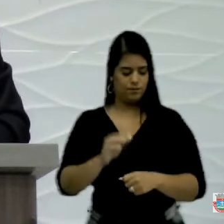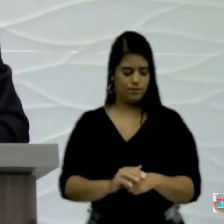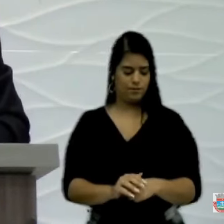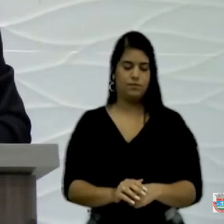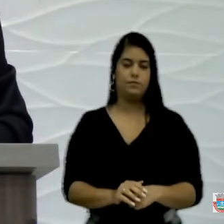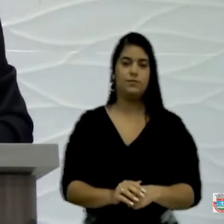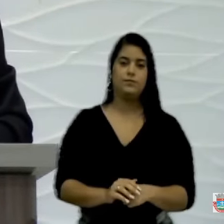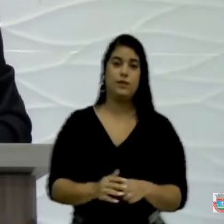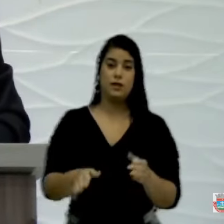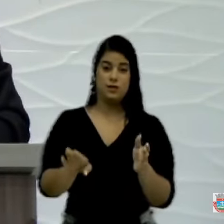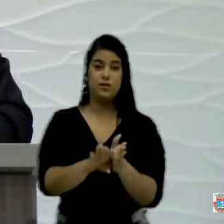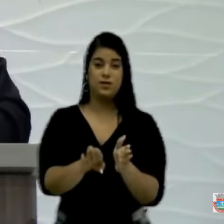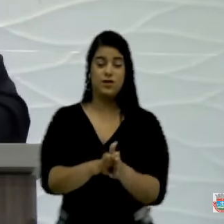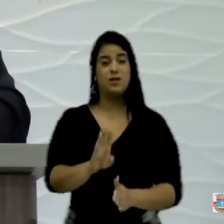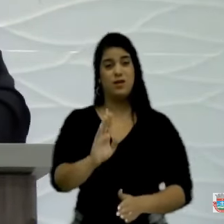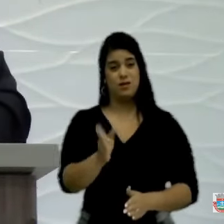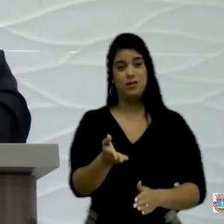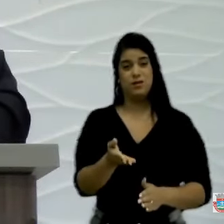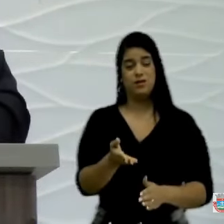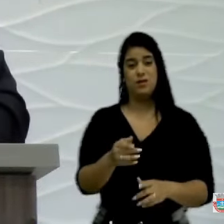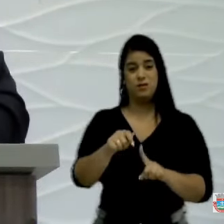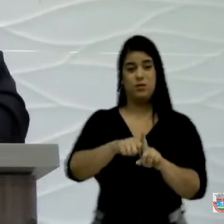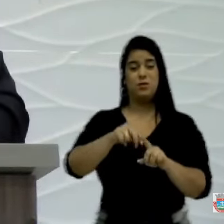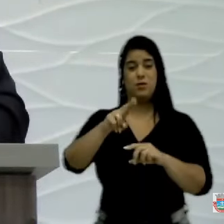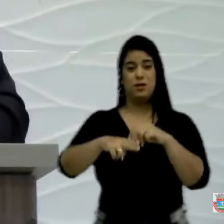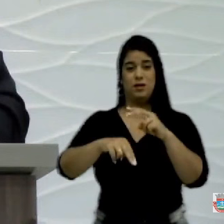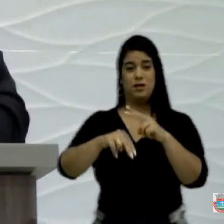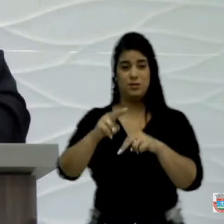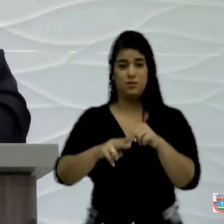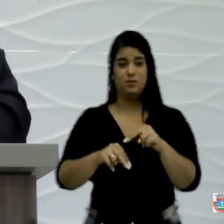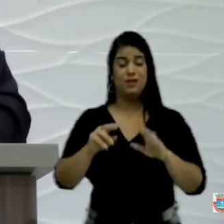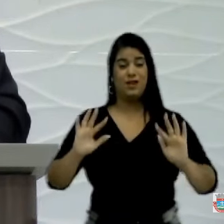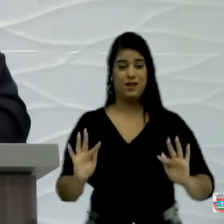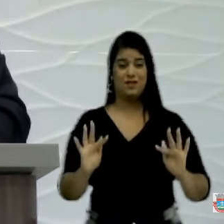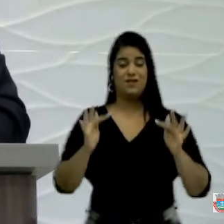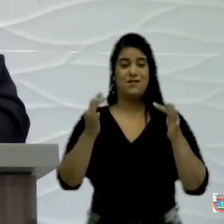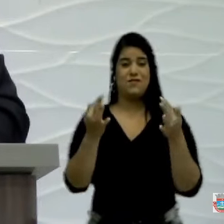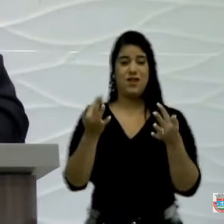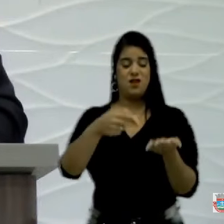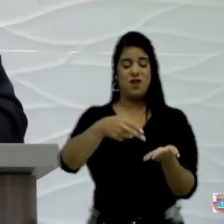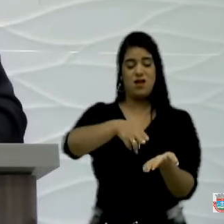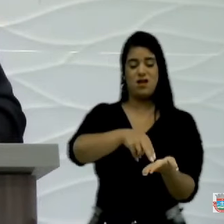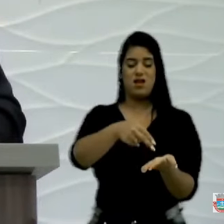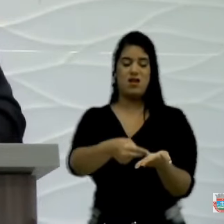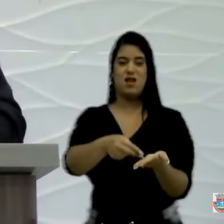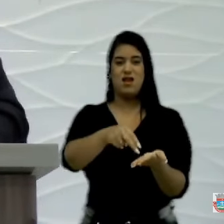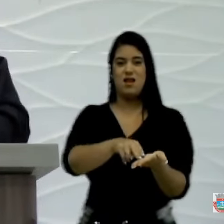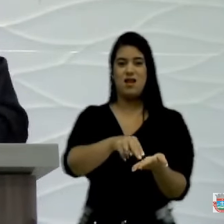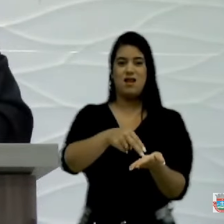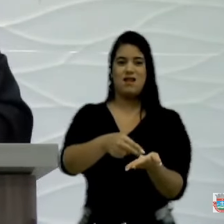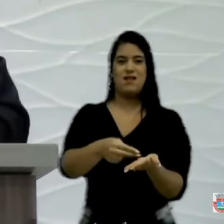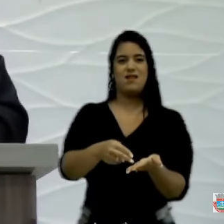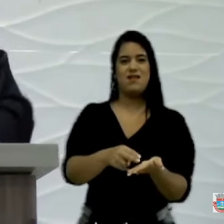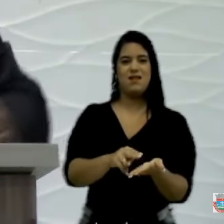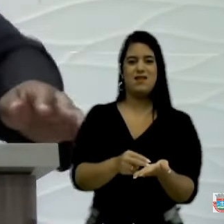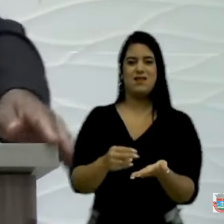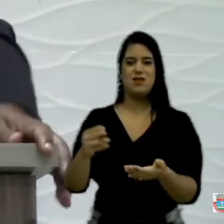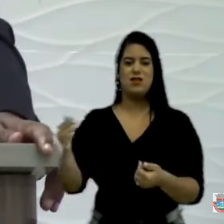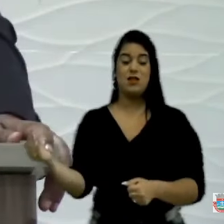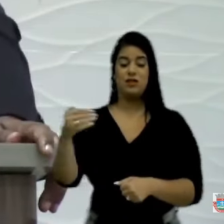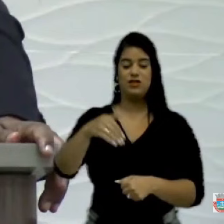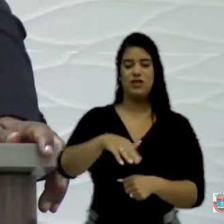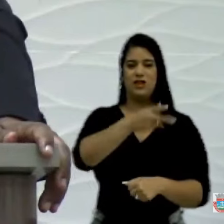nos aproximando do São João. São João do Espírito Santo é um São João grande. Recebe muitas pessoas, muitos turistas, muitas pessoas de fora